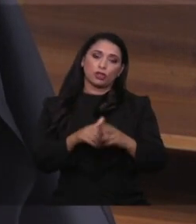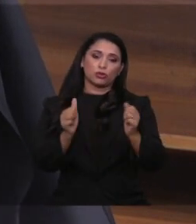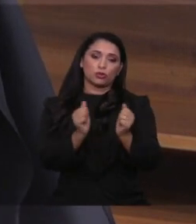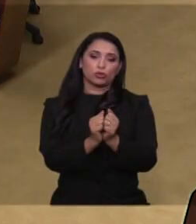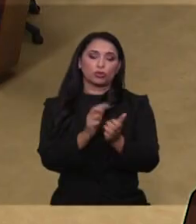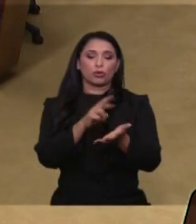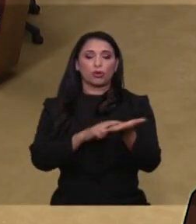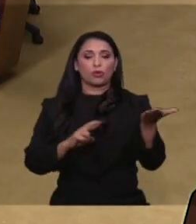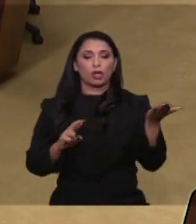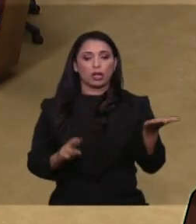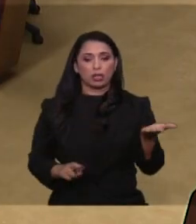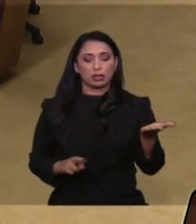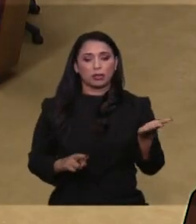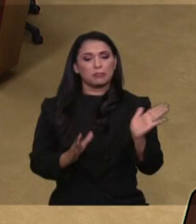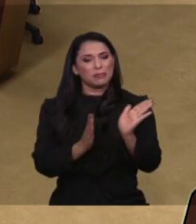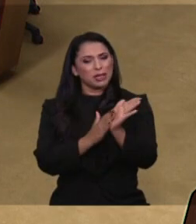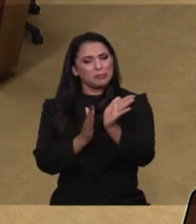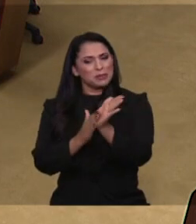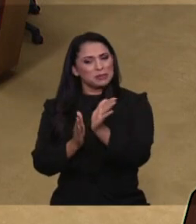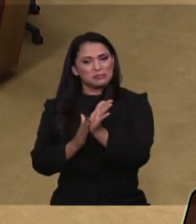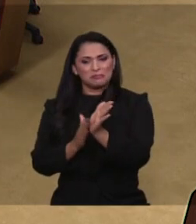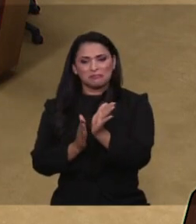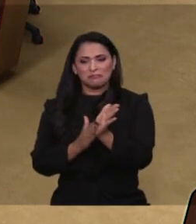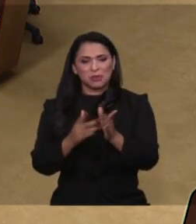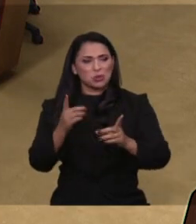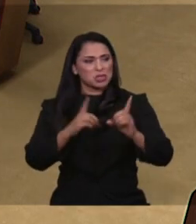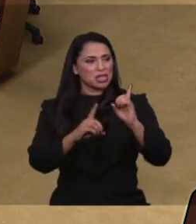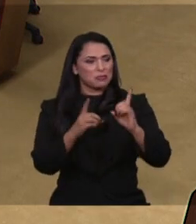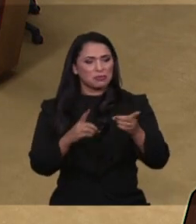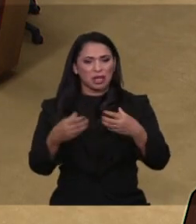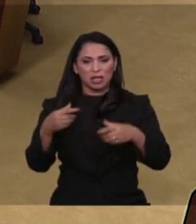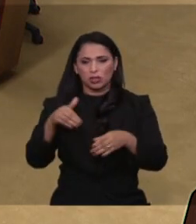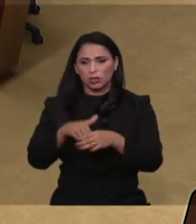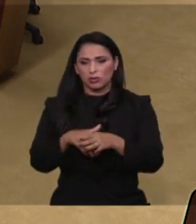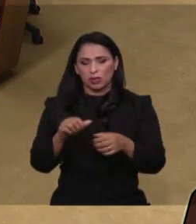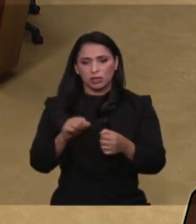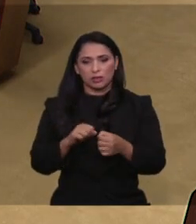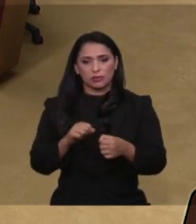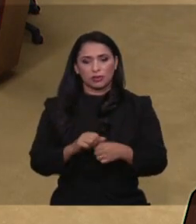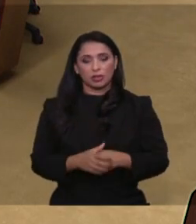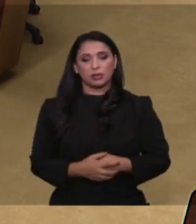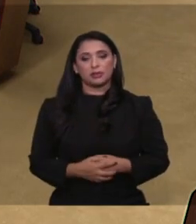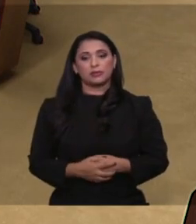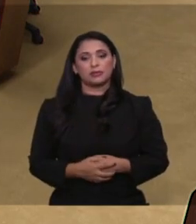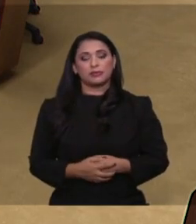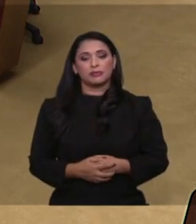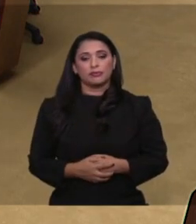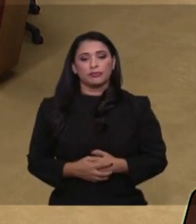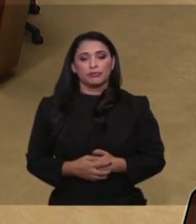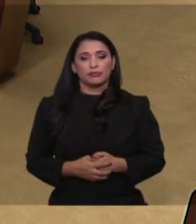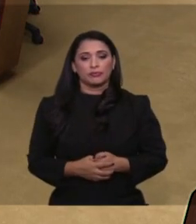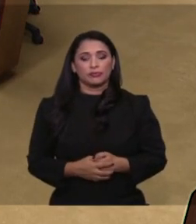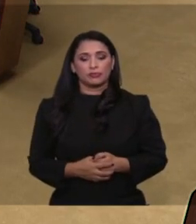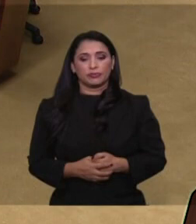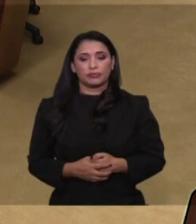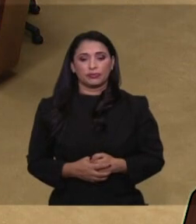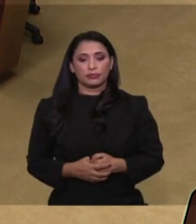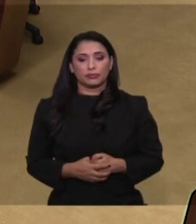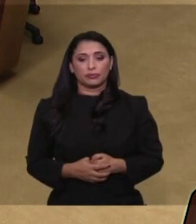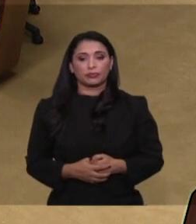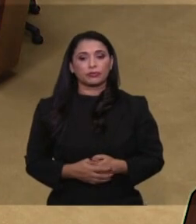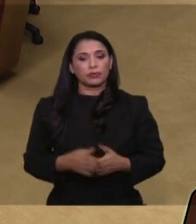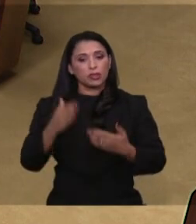eminente relator e, novamente, parabenizando todos os debates e todos os votos proferidos. Muito obrigado, ministro Dias Toffoli.